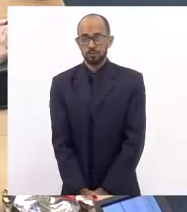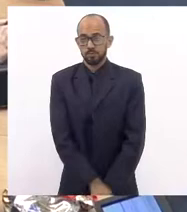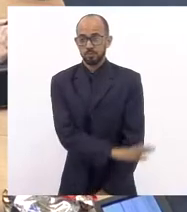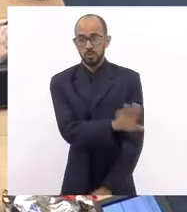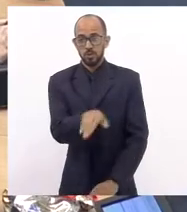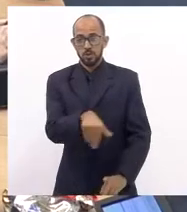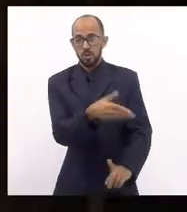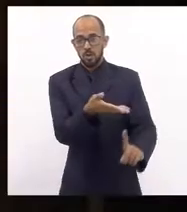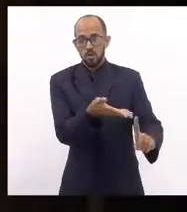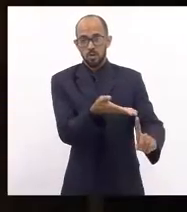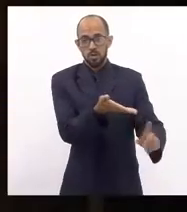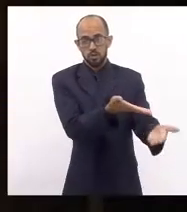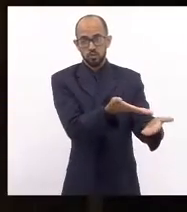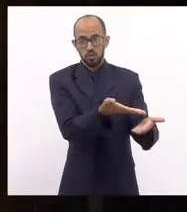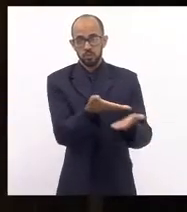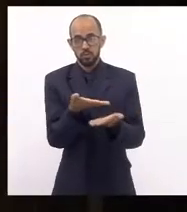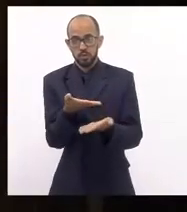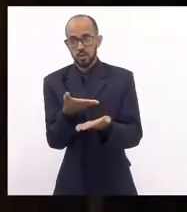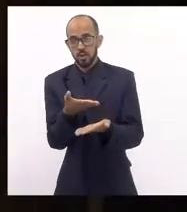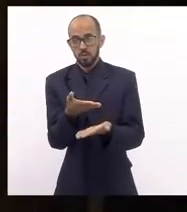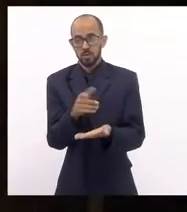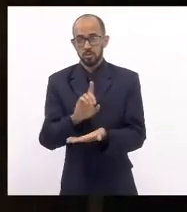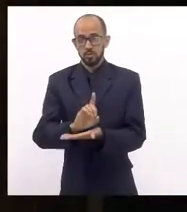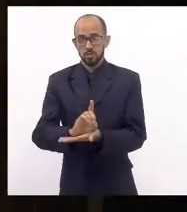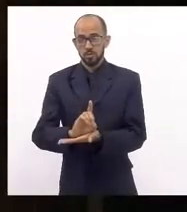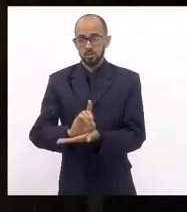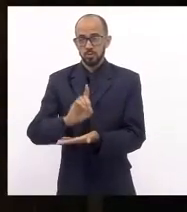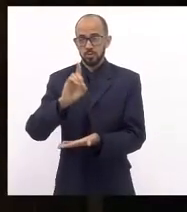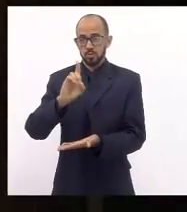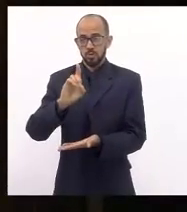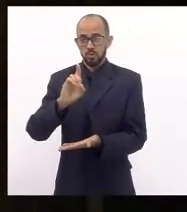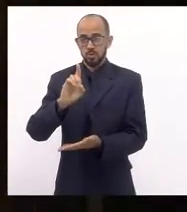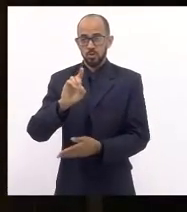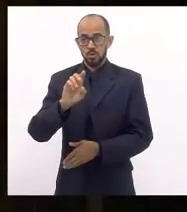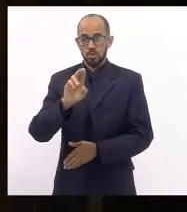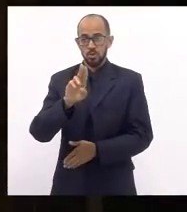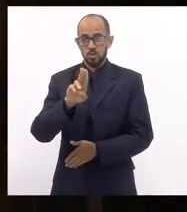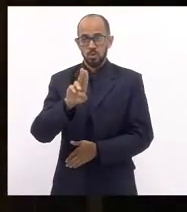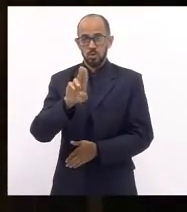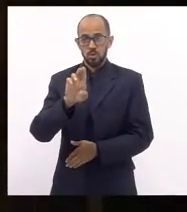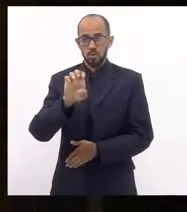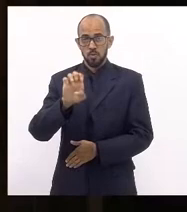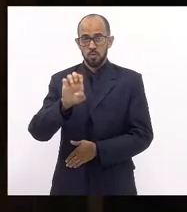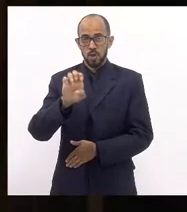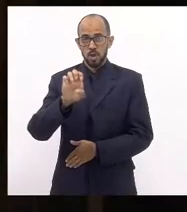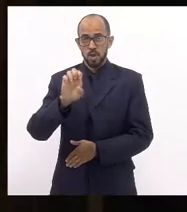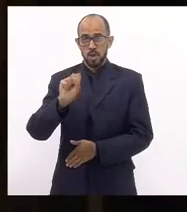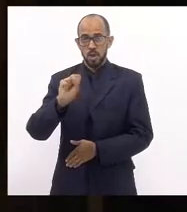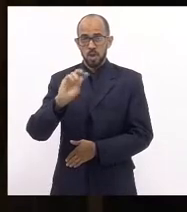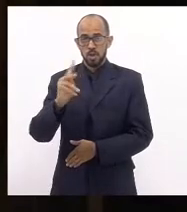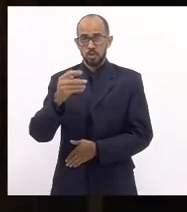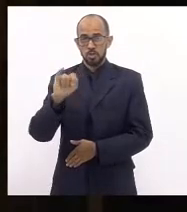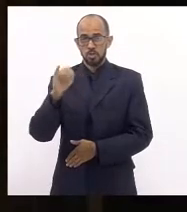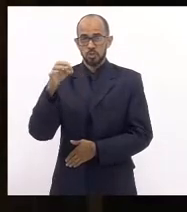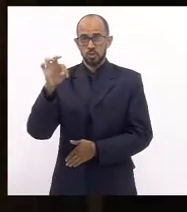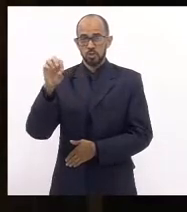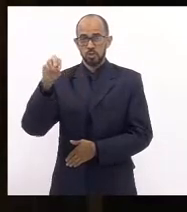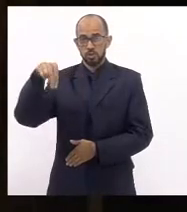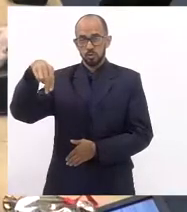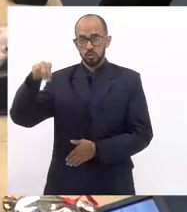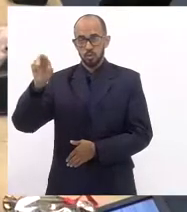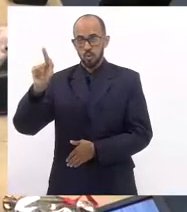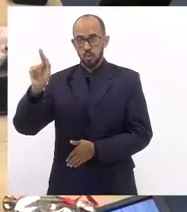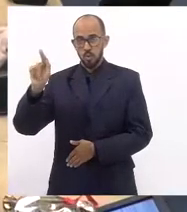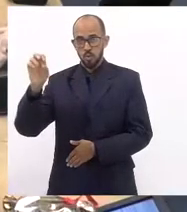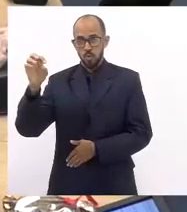Tenho a honra de chamar o excelentíssimo doutor Weston Nogueira dos Santos.